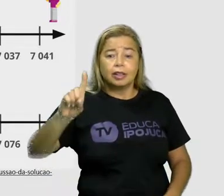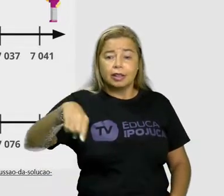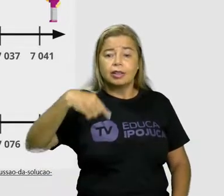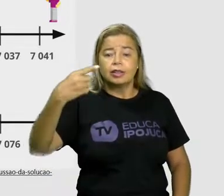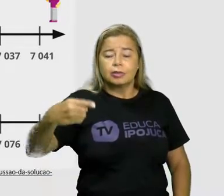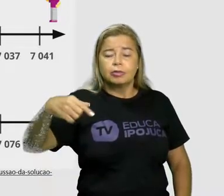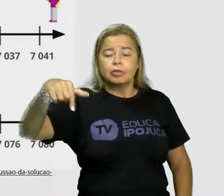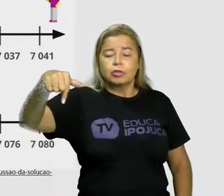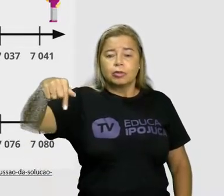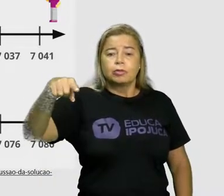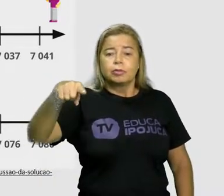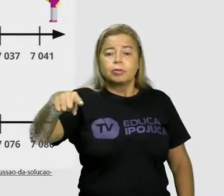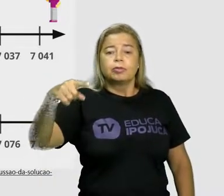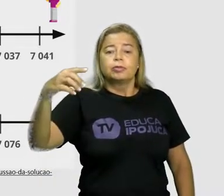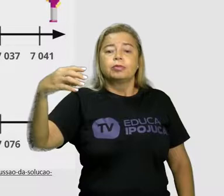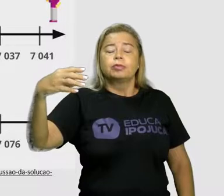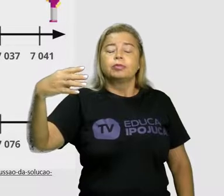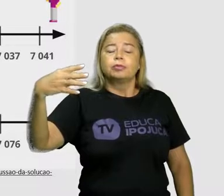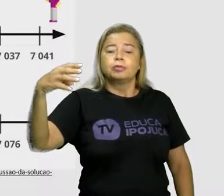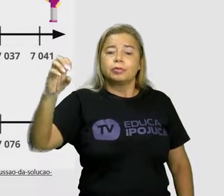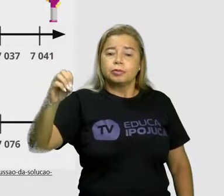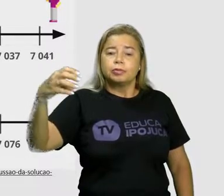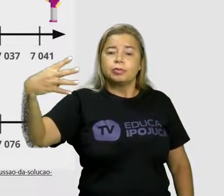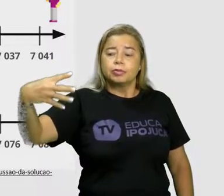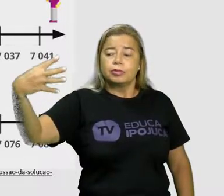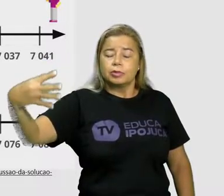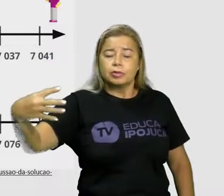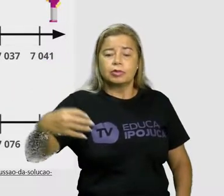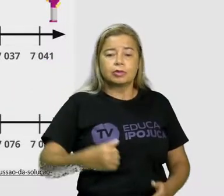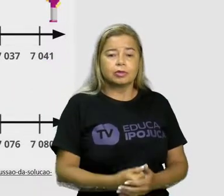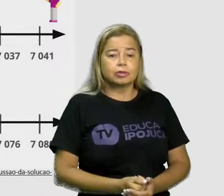7.044, 48,